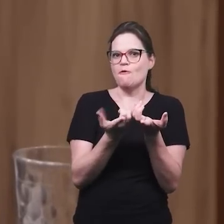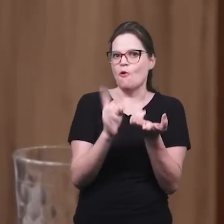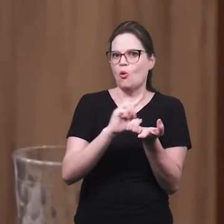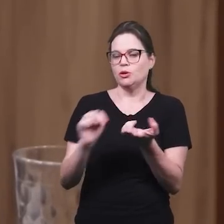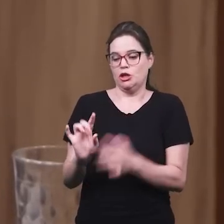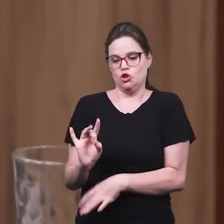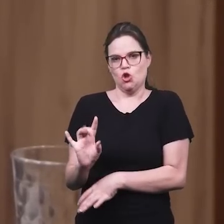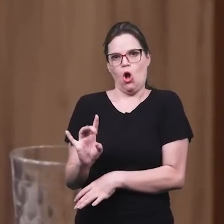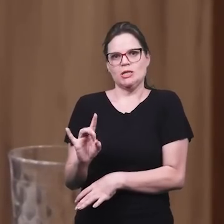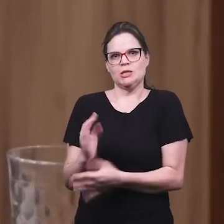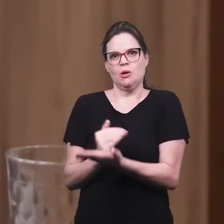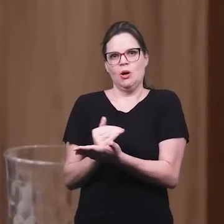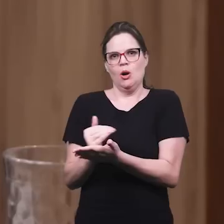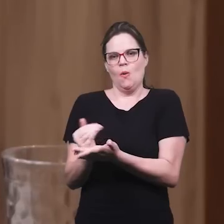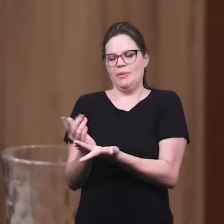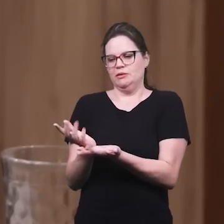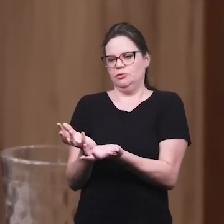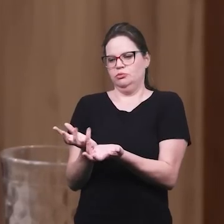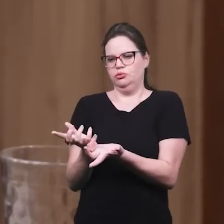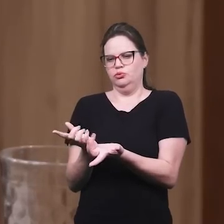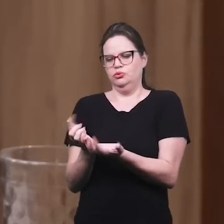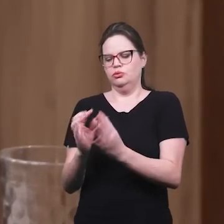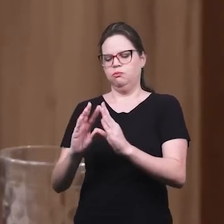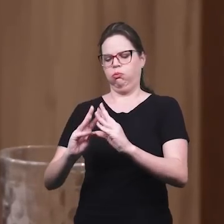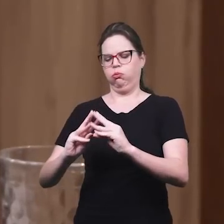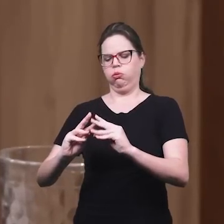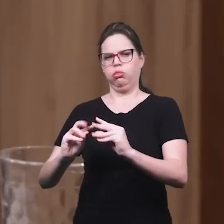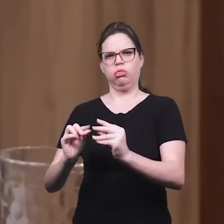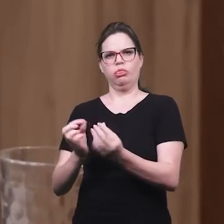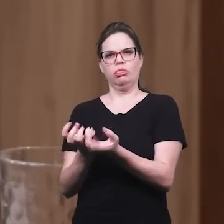é exatamente o símbolo exatamente